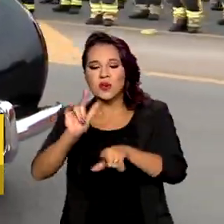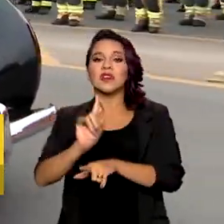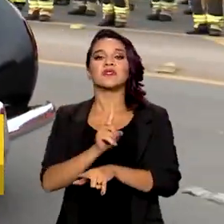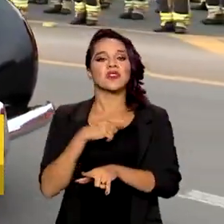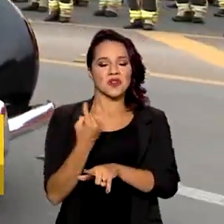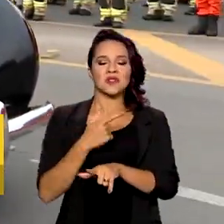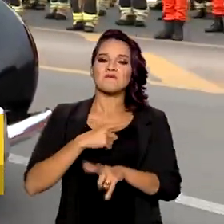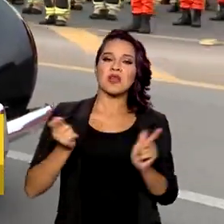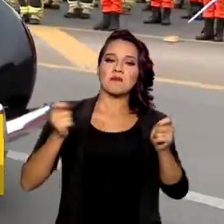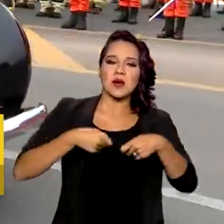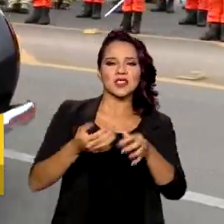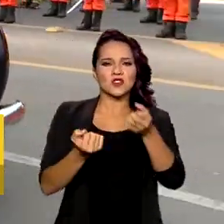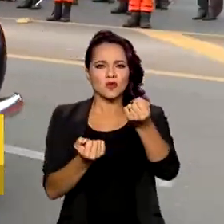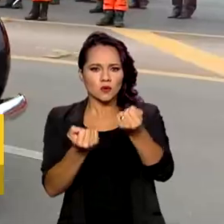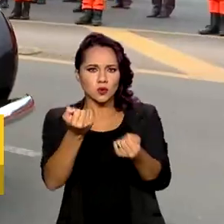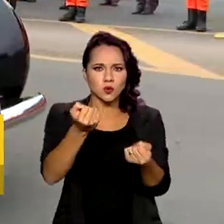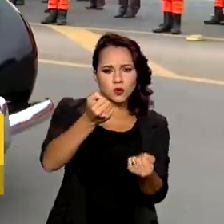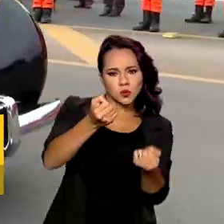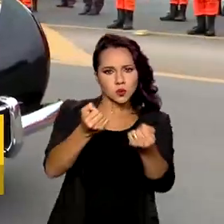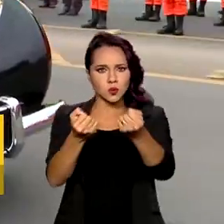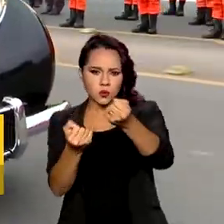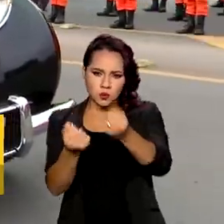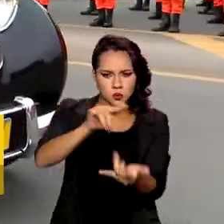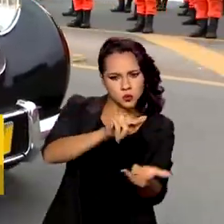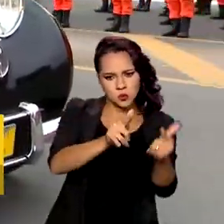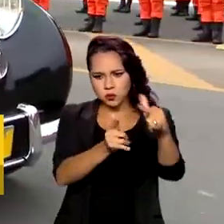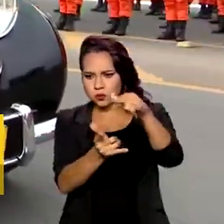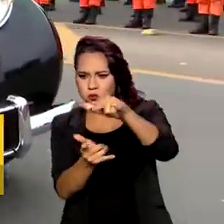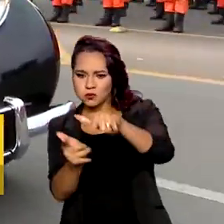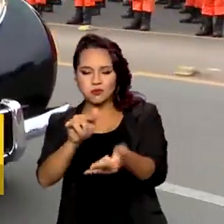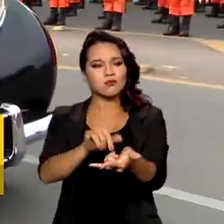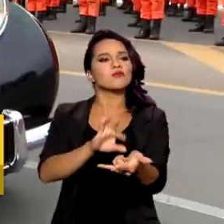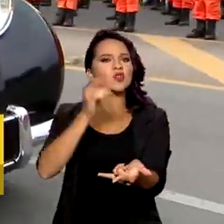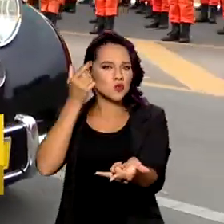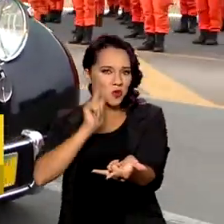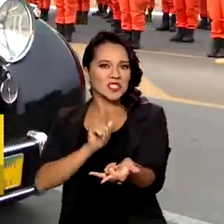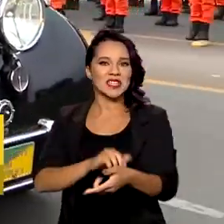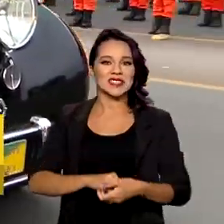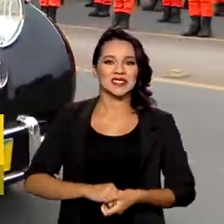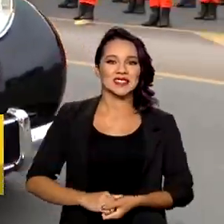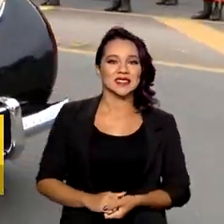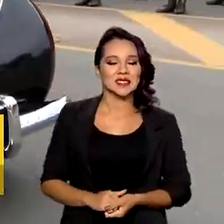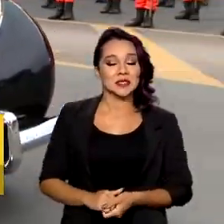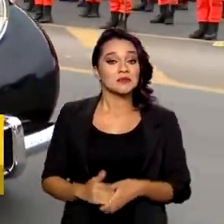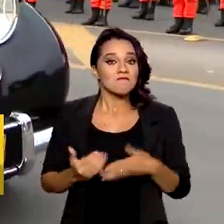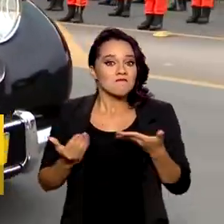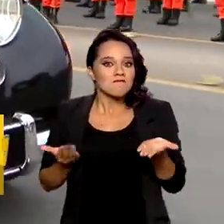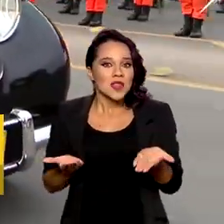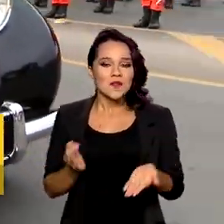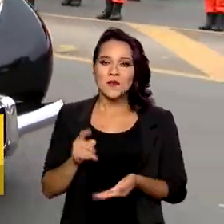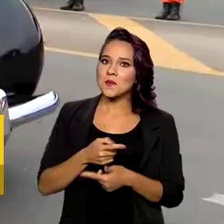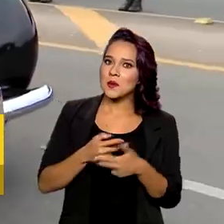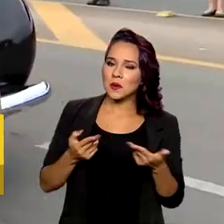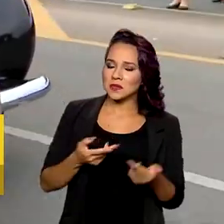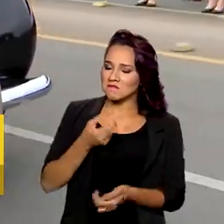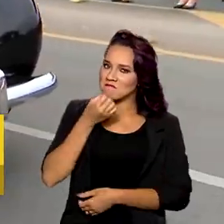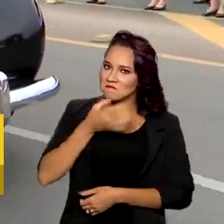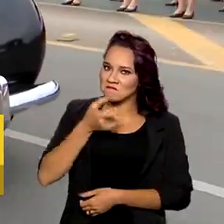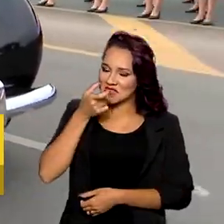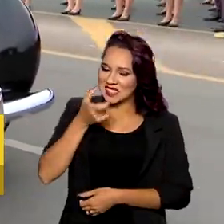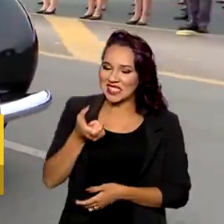capazes realmente de manobrar a aeronave e fazer aquilo que nós desejamos com ela, né? Então, foi uma coisa bastante